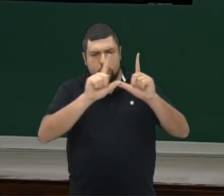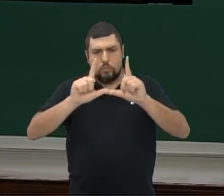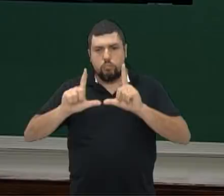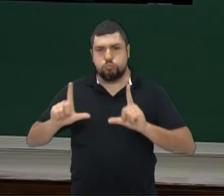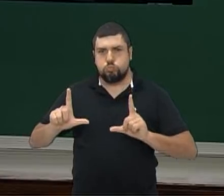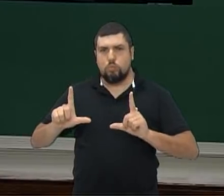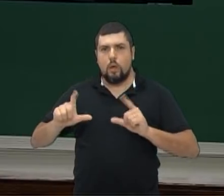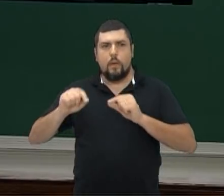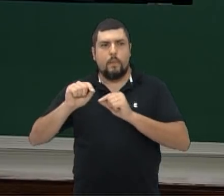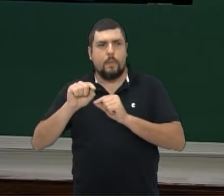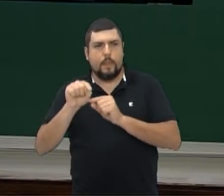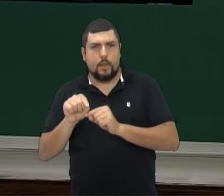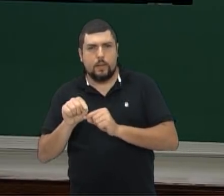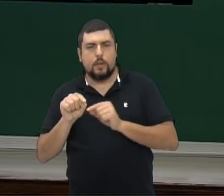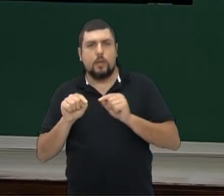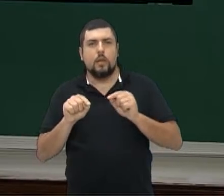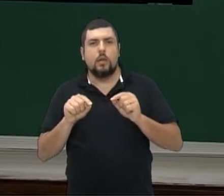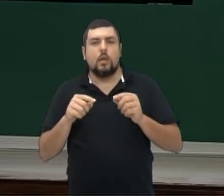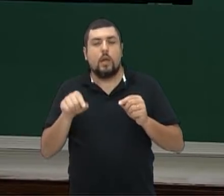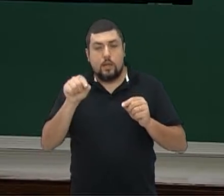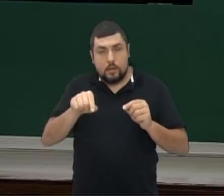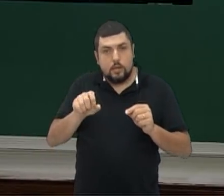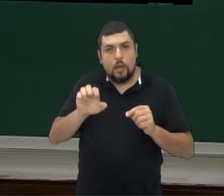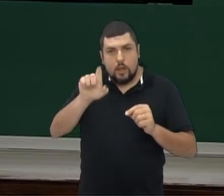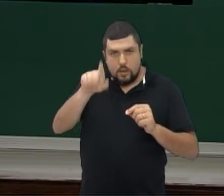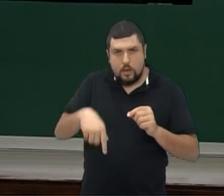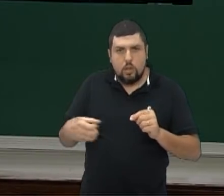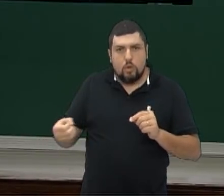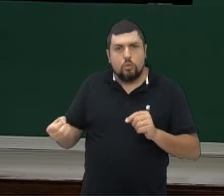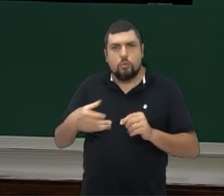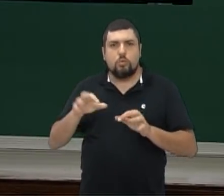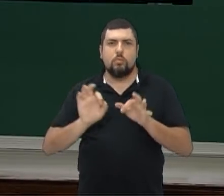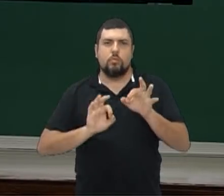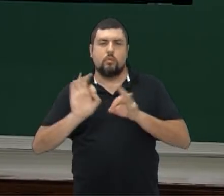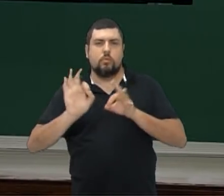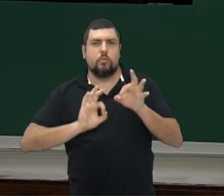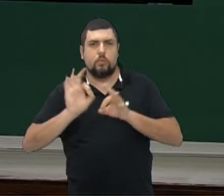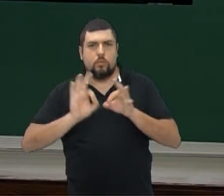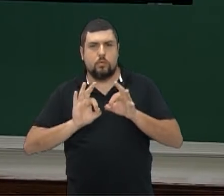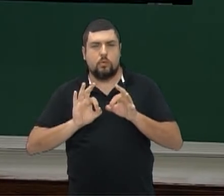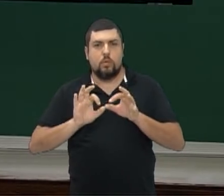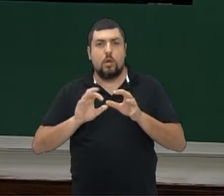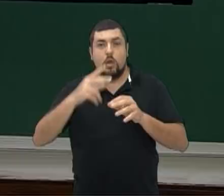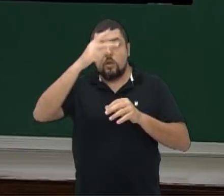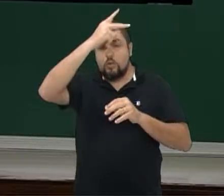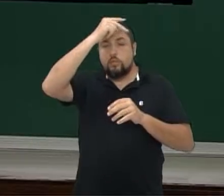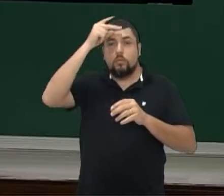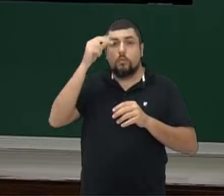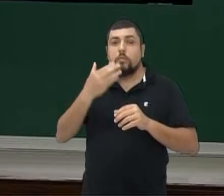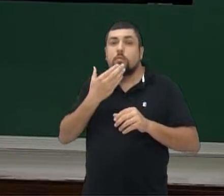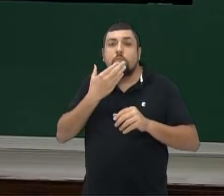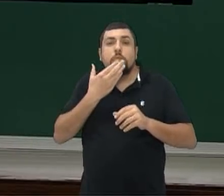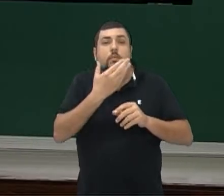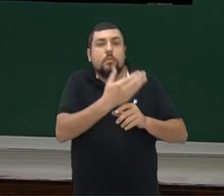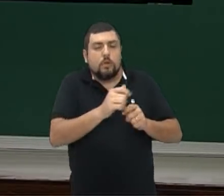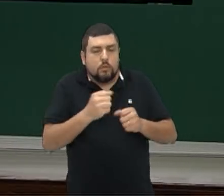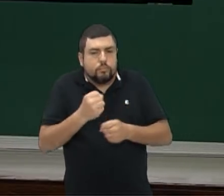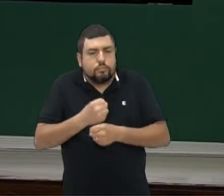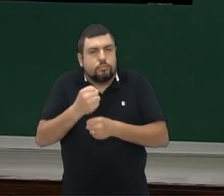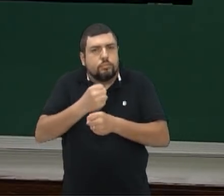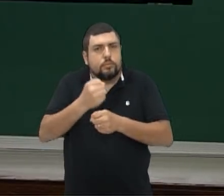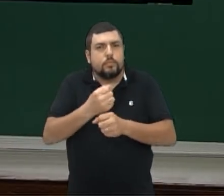que, o novo projeto que ele quer que seja aplicado aí no desenho do jardim. Então você